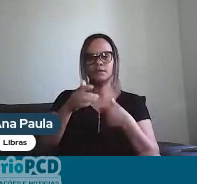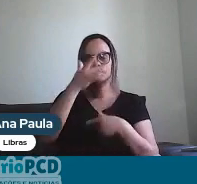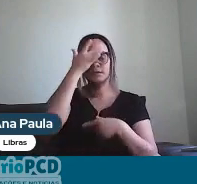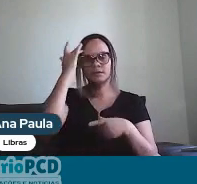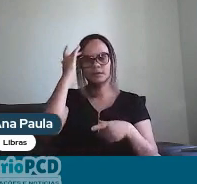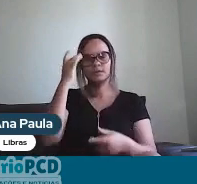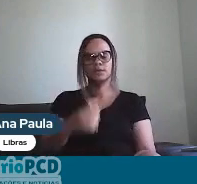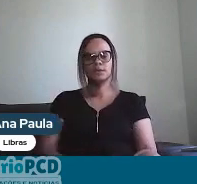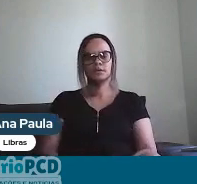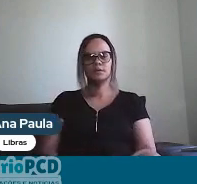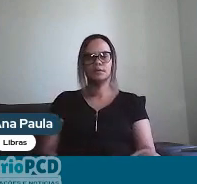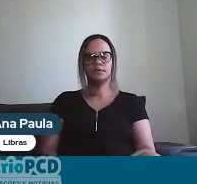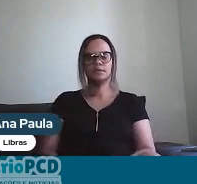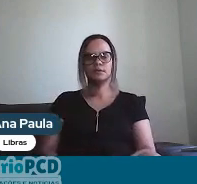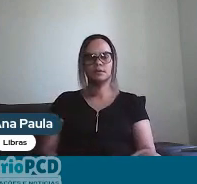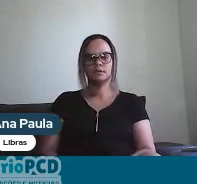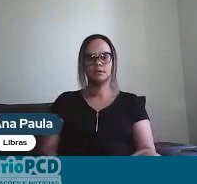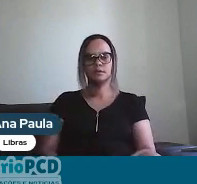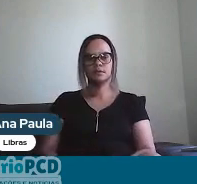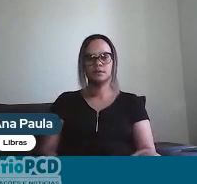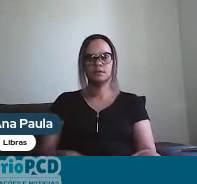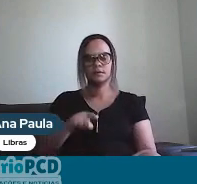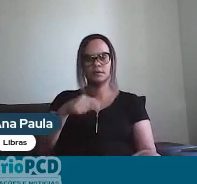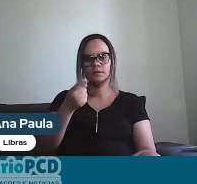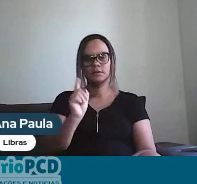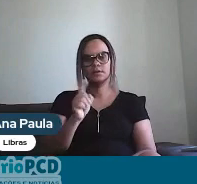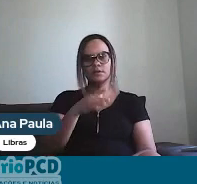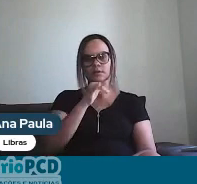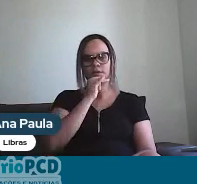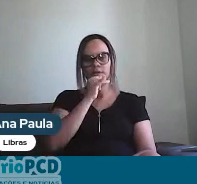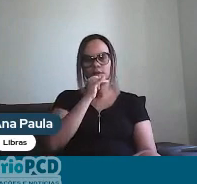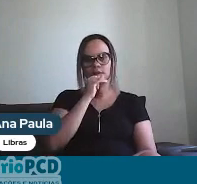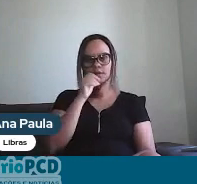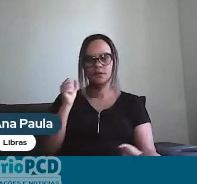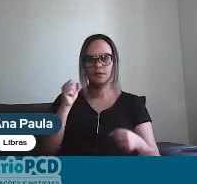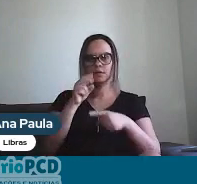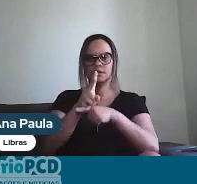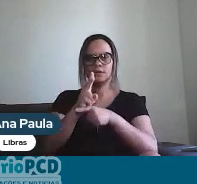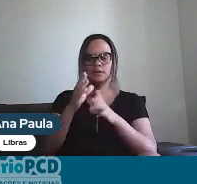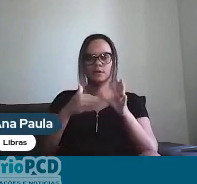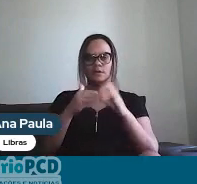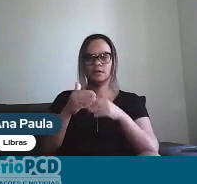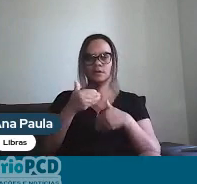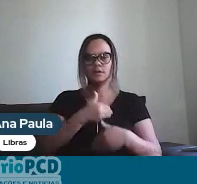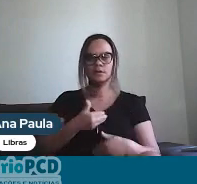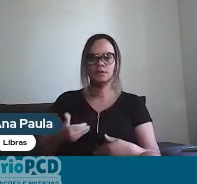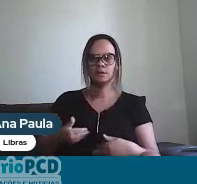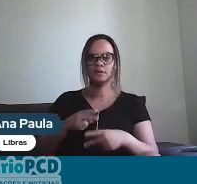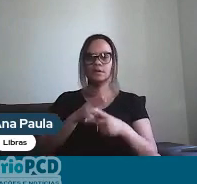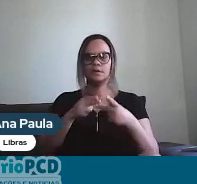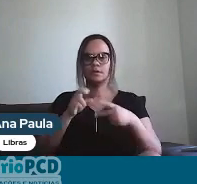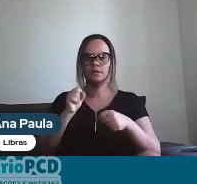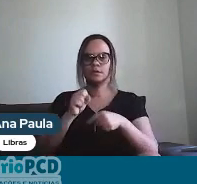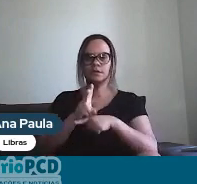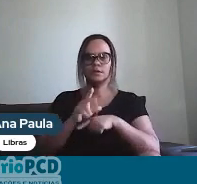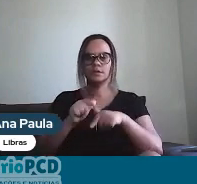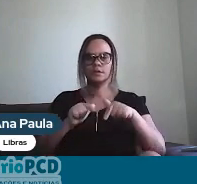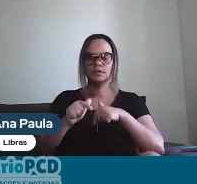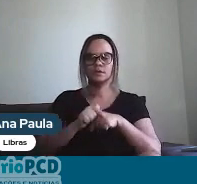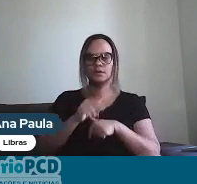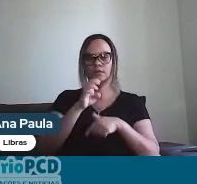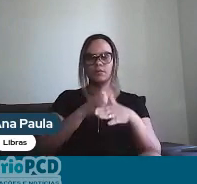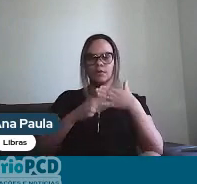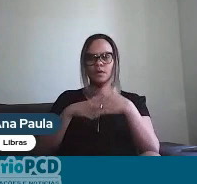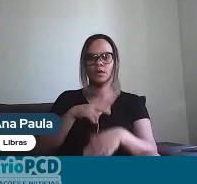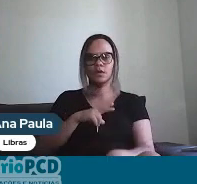fazer essa avaliação. Mas outras não. Então, por exemplo, uma vaga no concurso público, uma vaga no trabalho, na empresa privada,